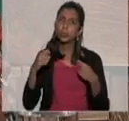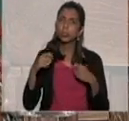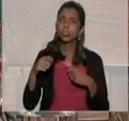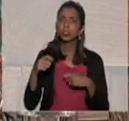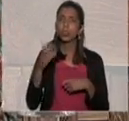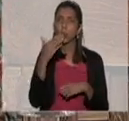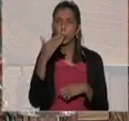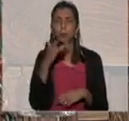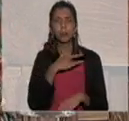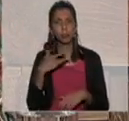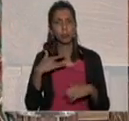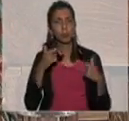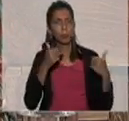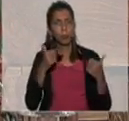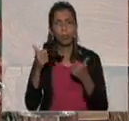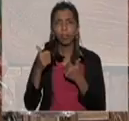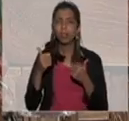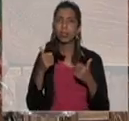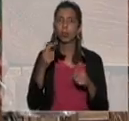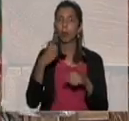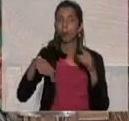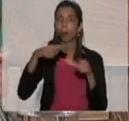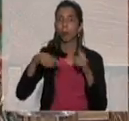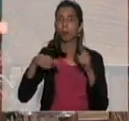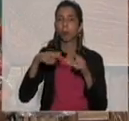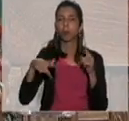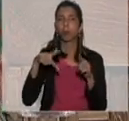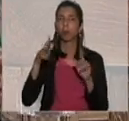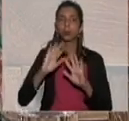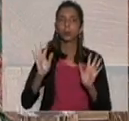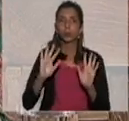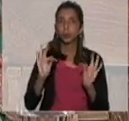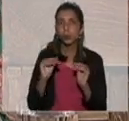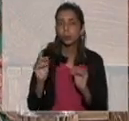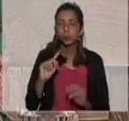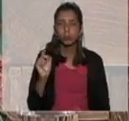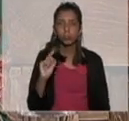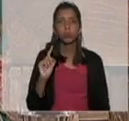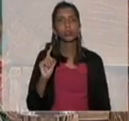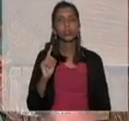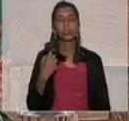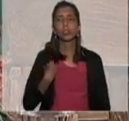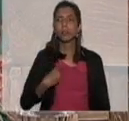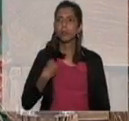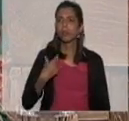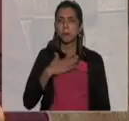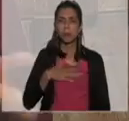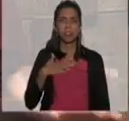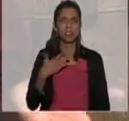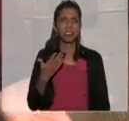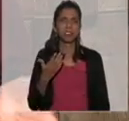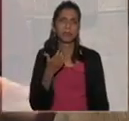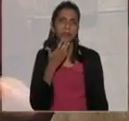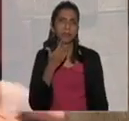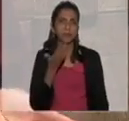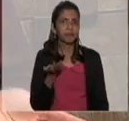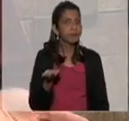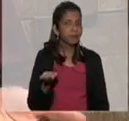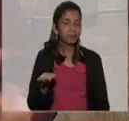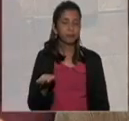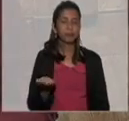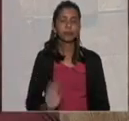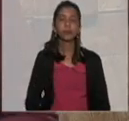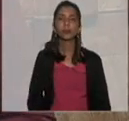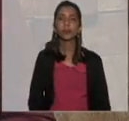você se comer saudável de uma forma legal você não precisa cortar tudo na sua vida é claro até porque vida sem prazer que vida é